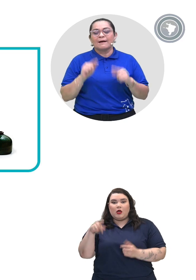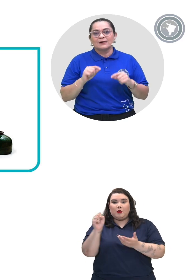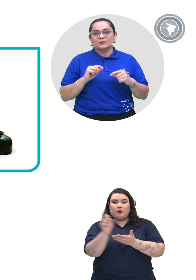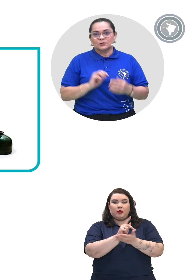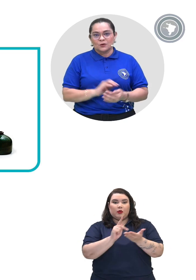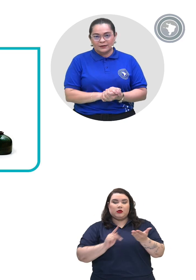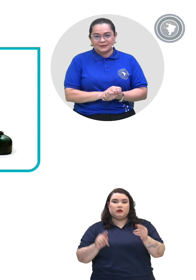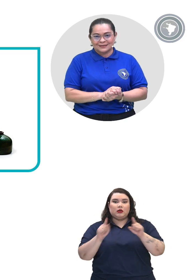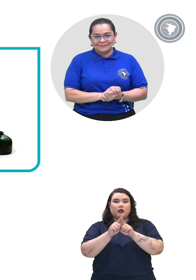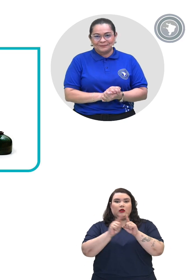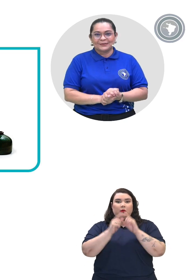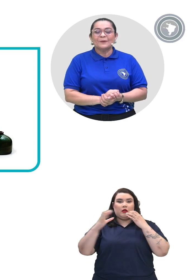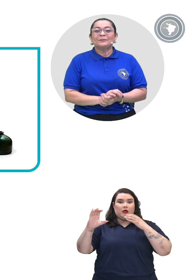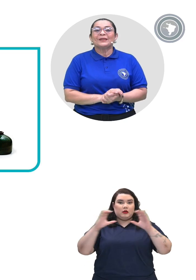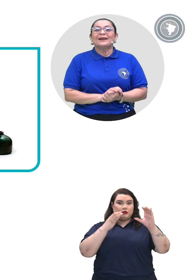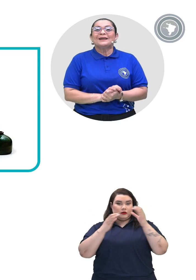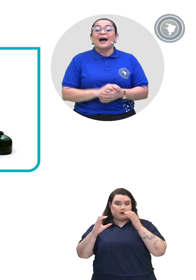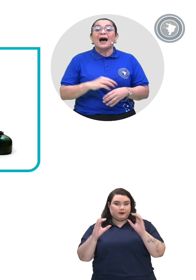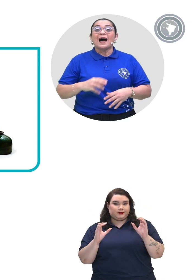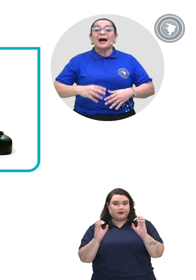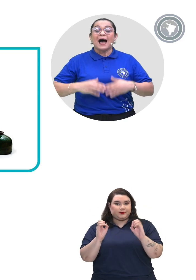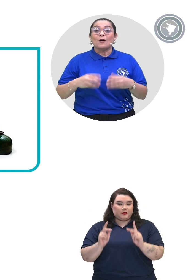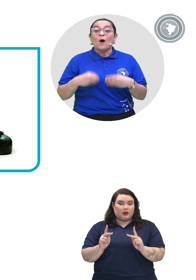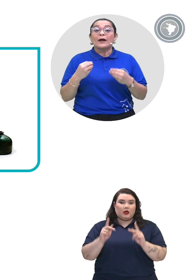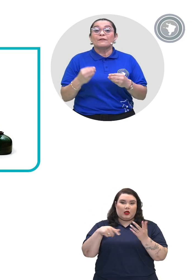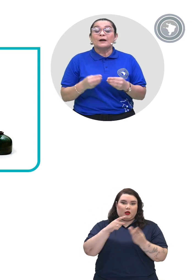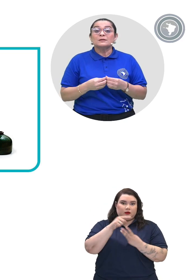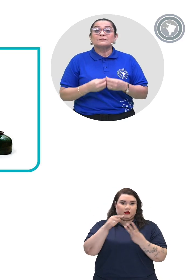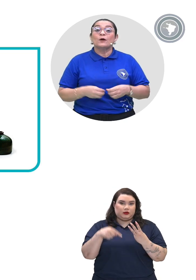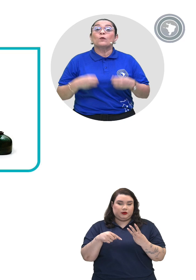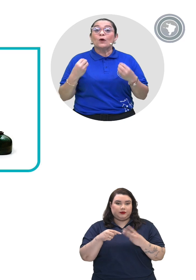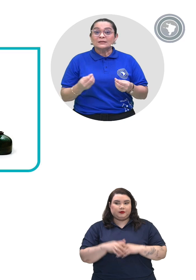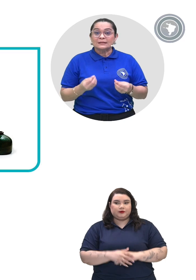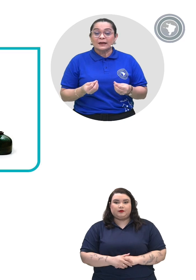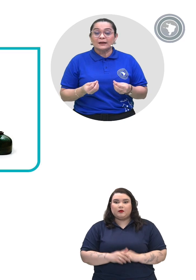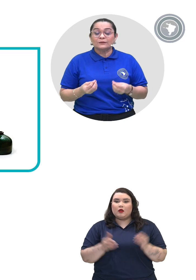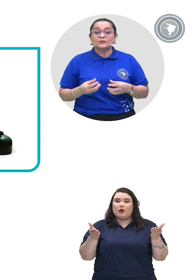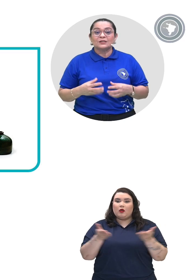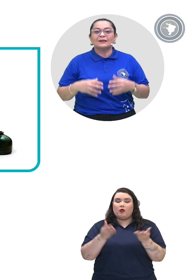e canções. Então, agora vamos ver o